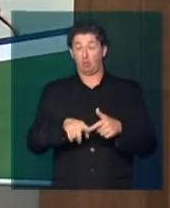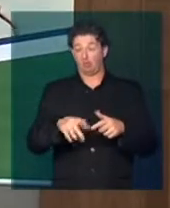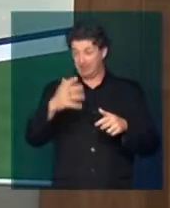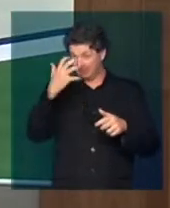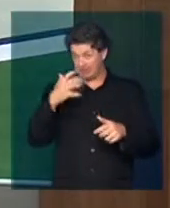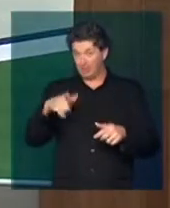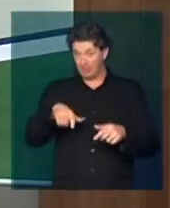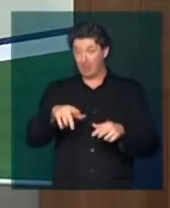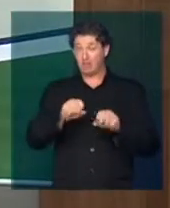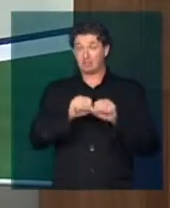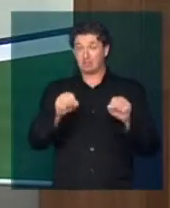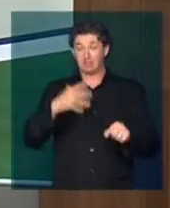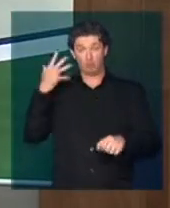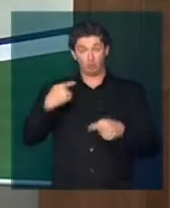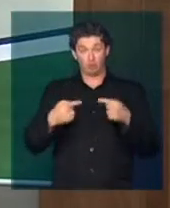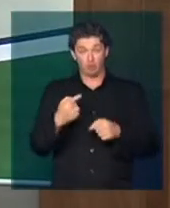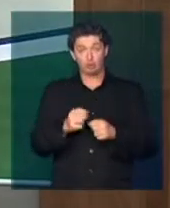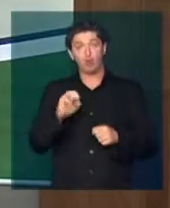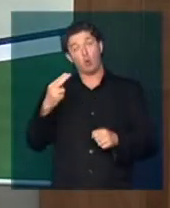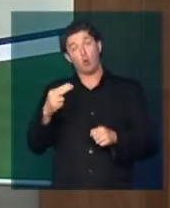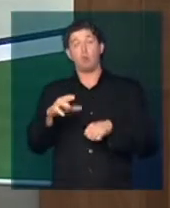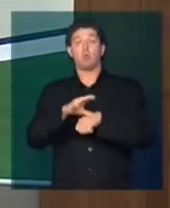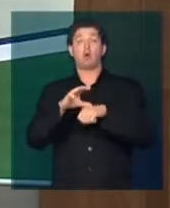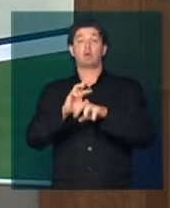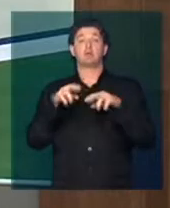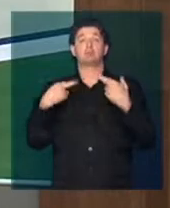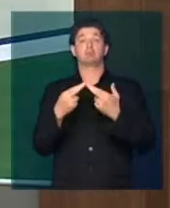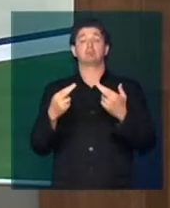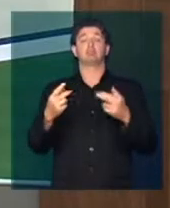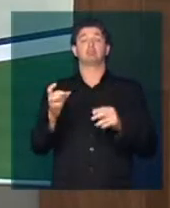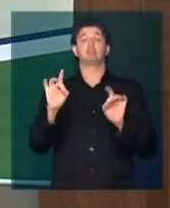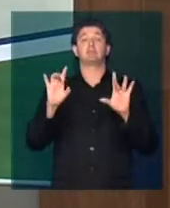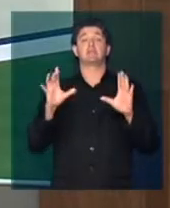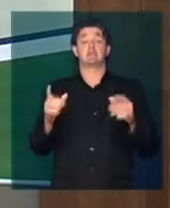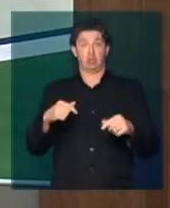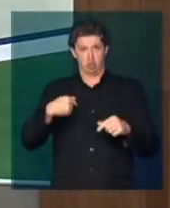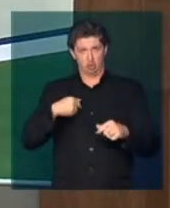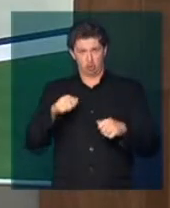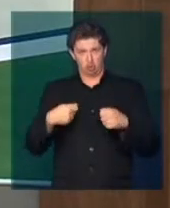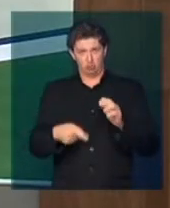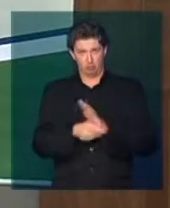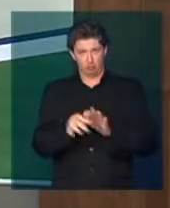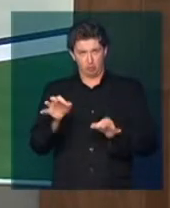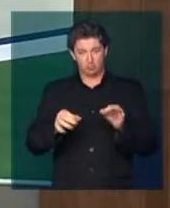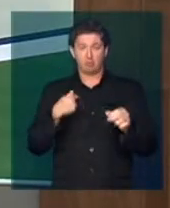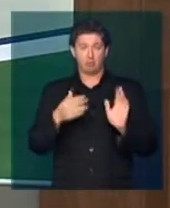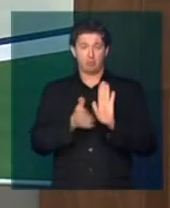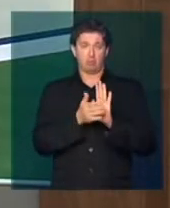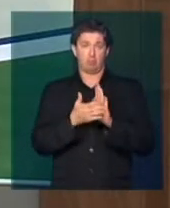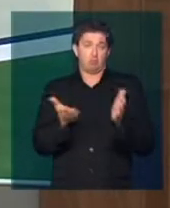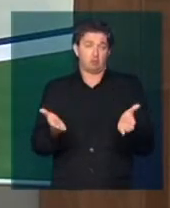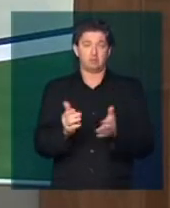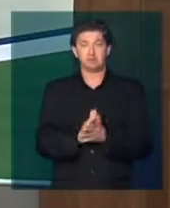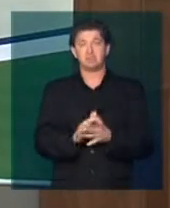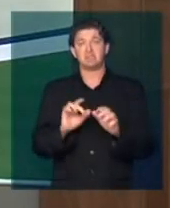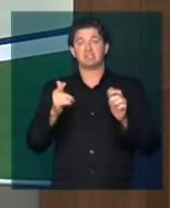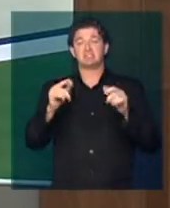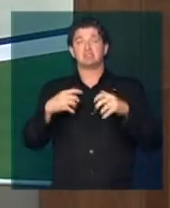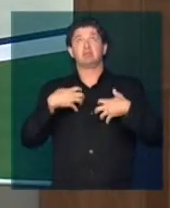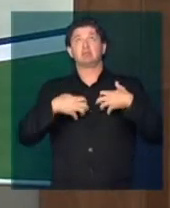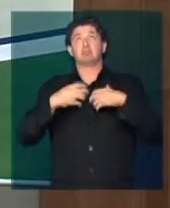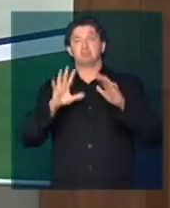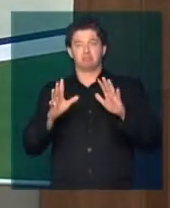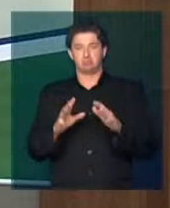temos, ou uma constituinte exclusiva. Como eu não sou jurista, posso propor isso aqui sem nenhum